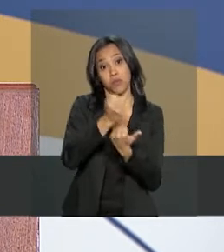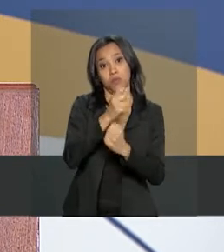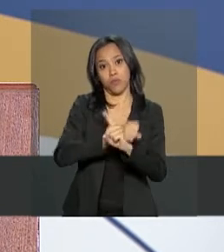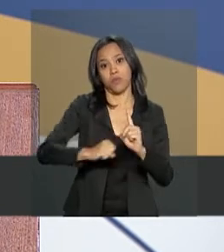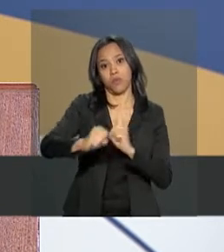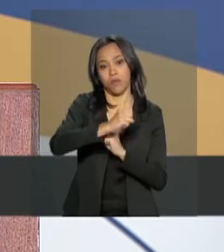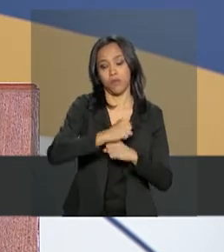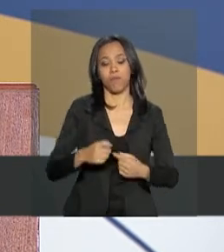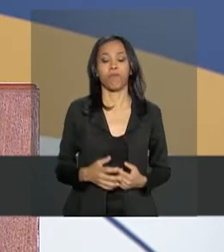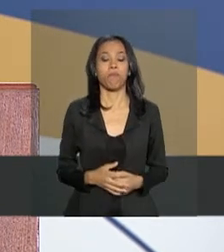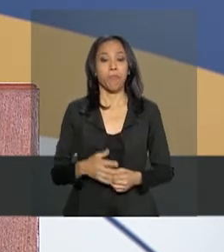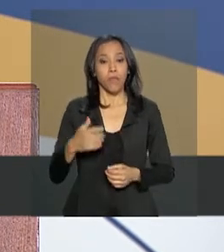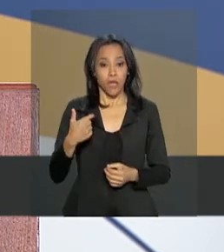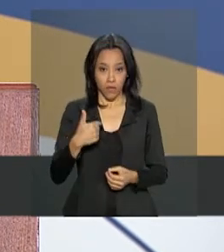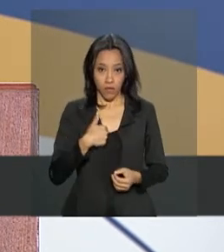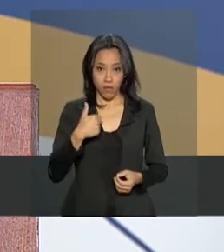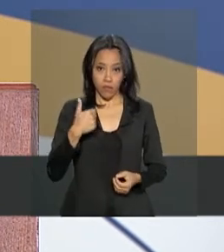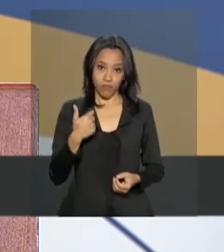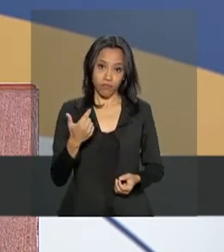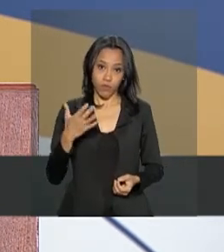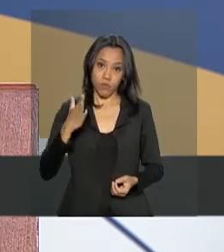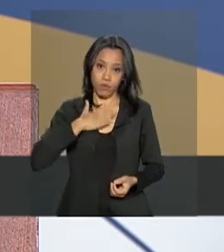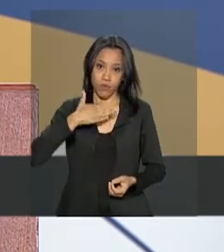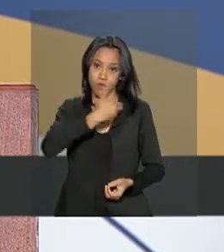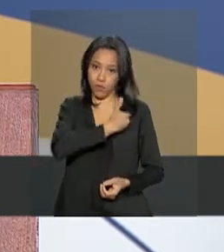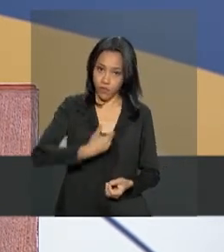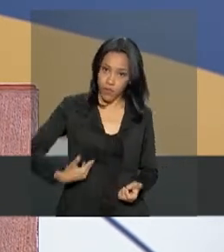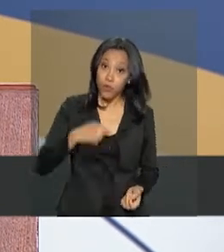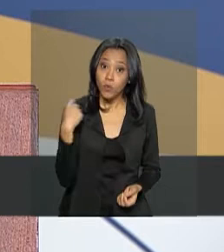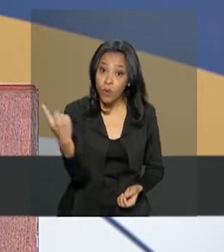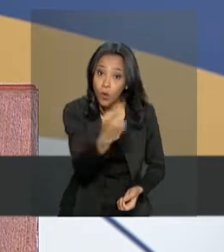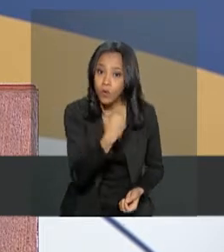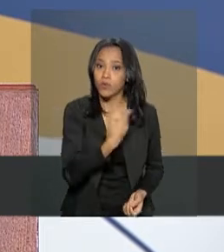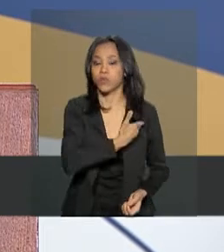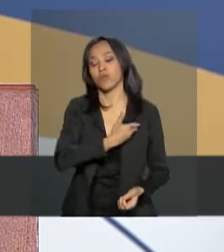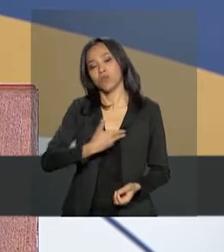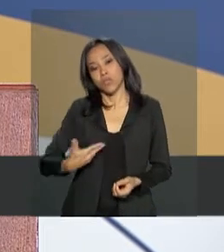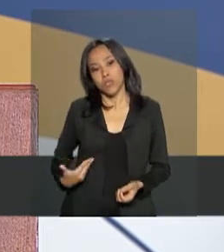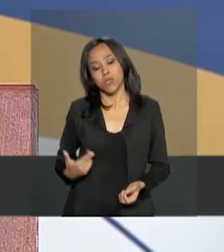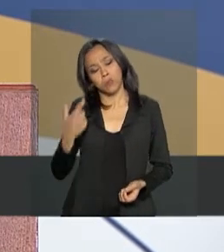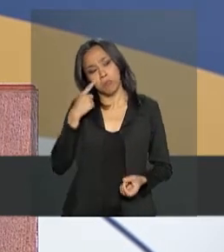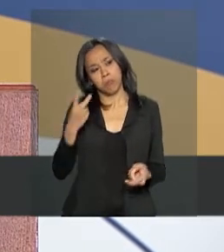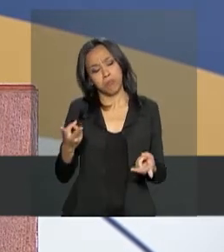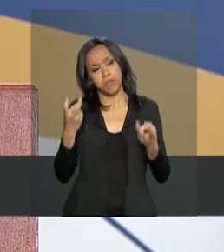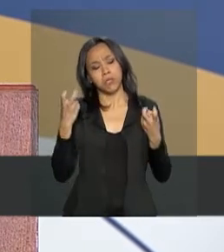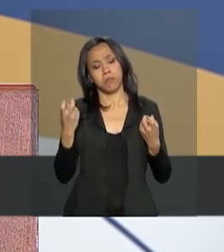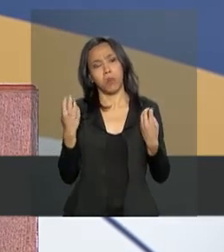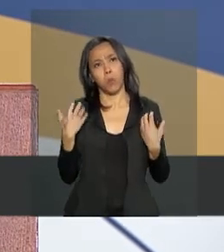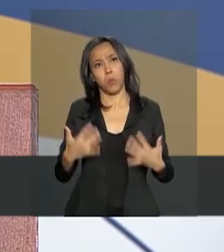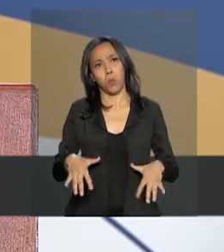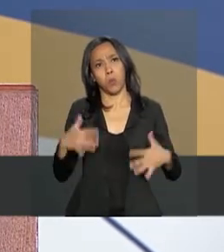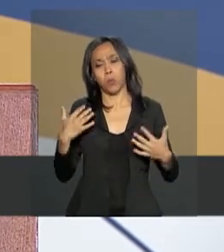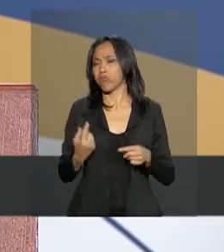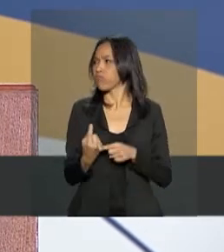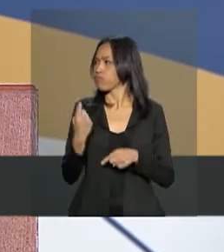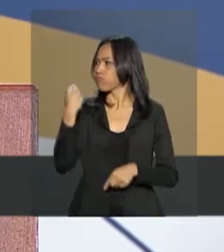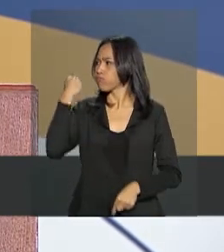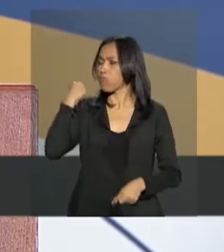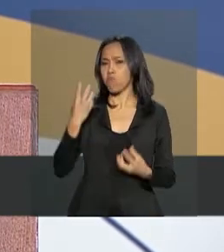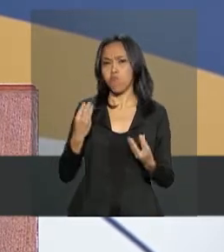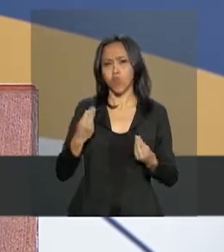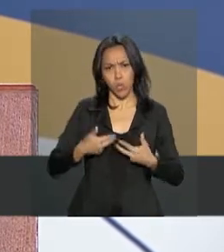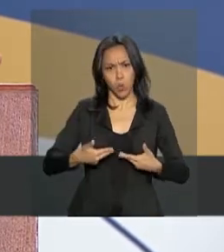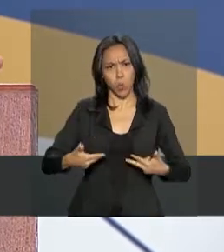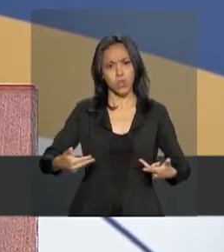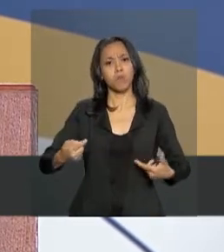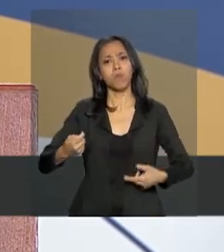nosso governo eu me dou conta do que nós estamos fazendo é interessante fizemos muito em